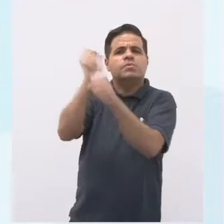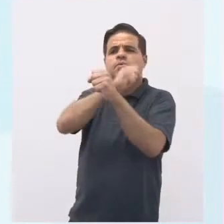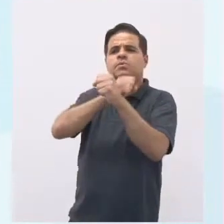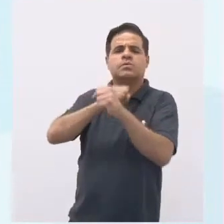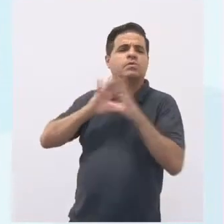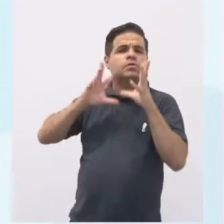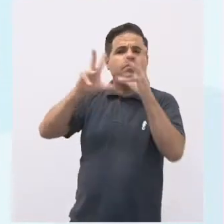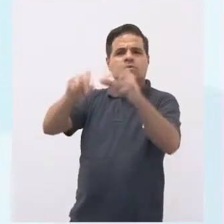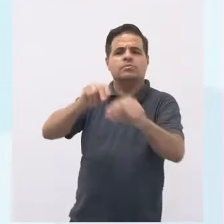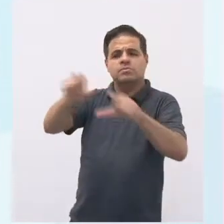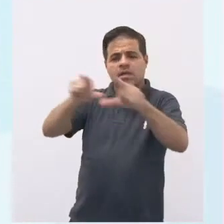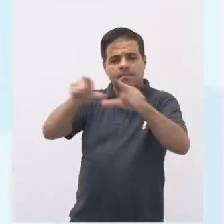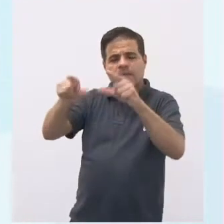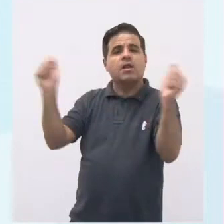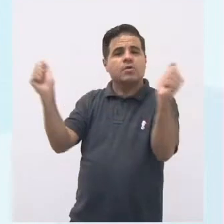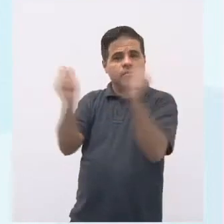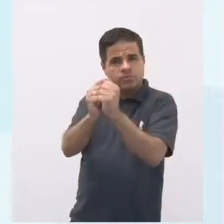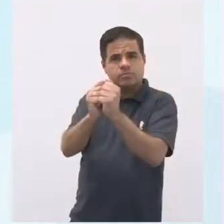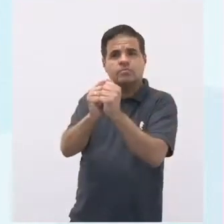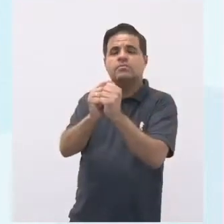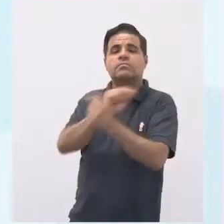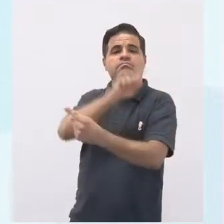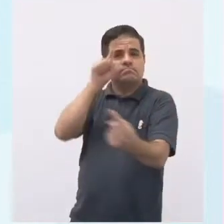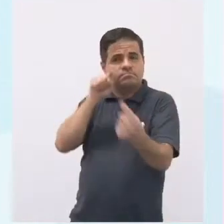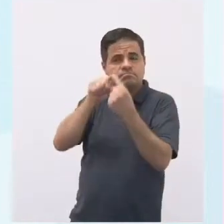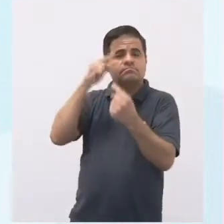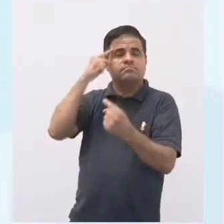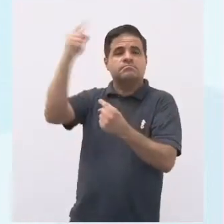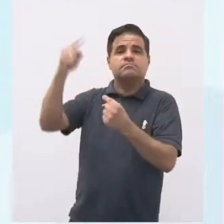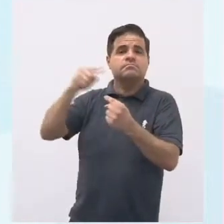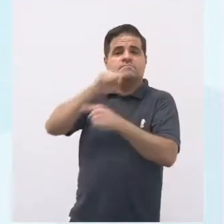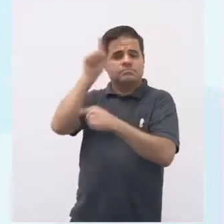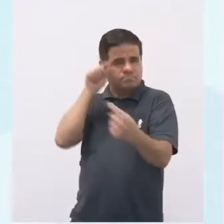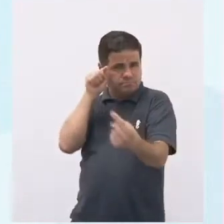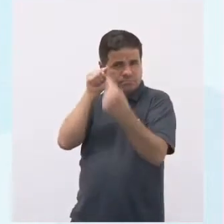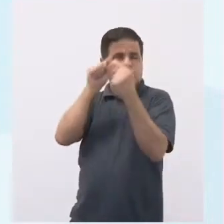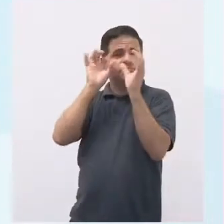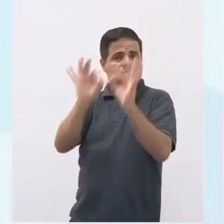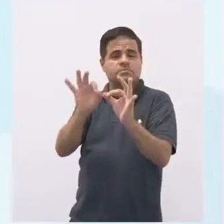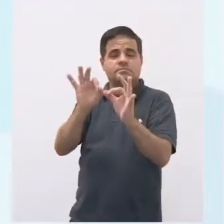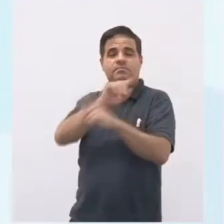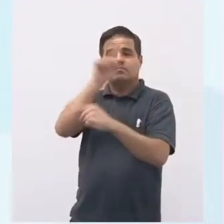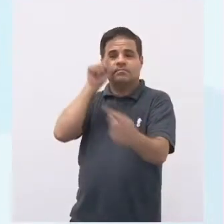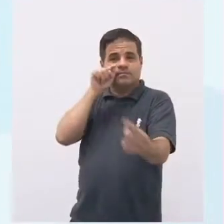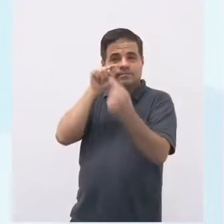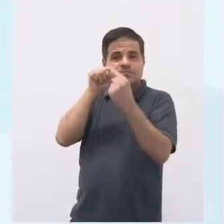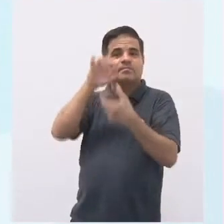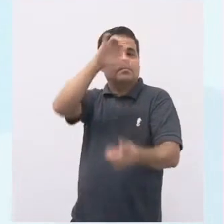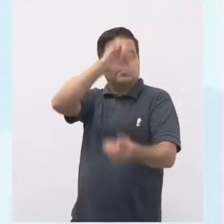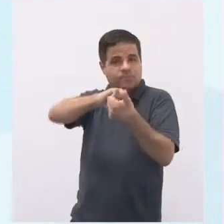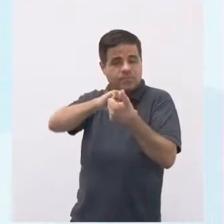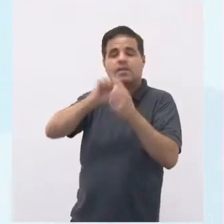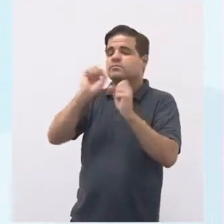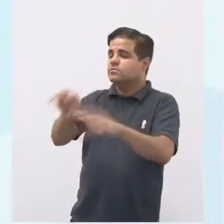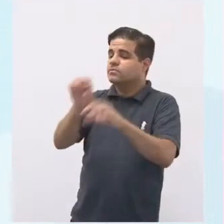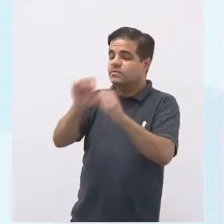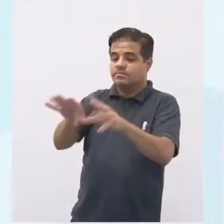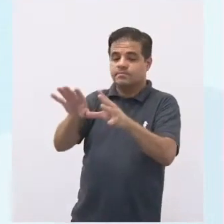colaborativa, todos trabalham em conjunto, com a intenção de alcançar os objetivos comuns. Qual é esse objetivo? A qualidade da educação,